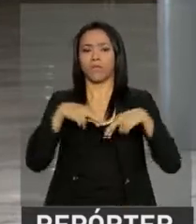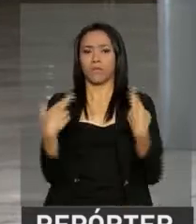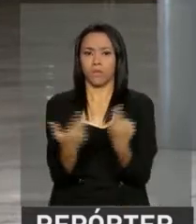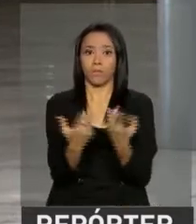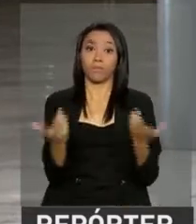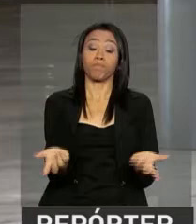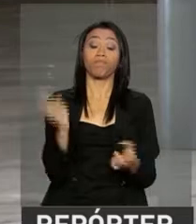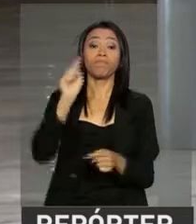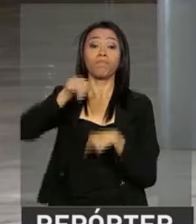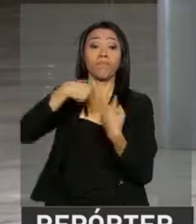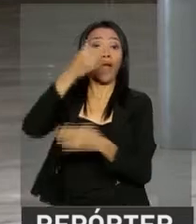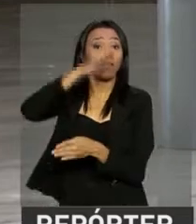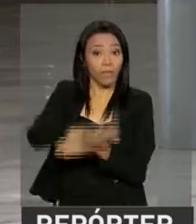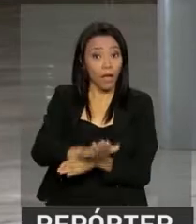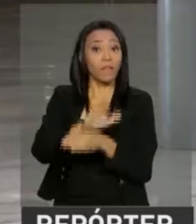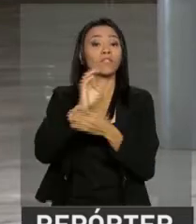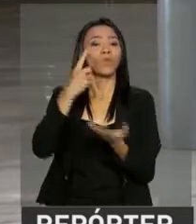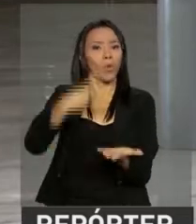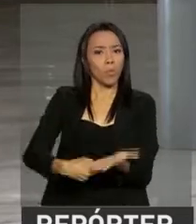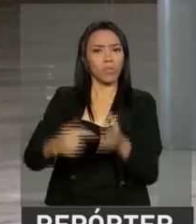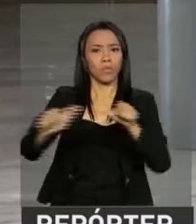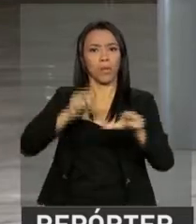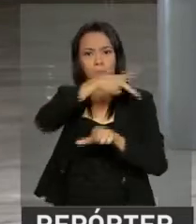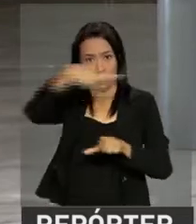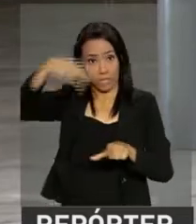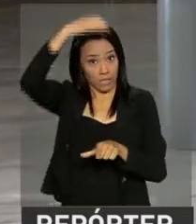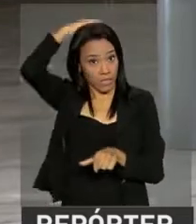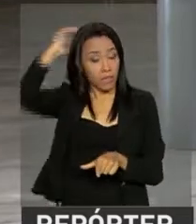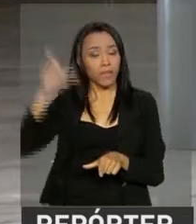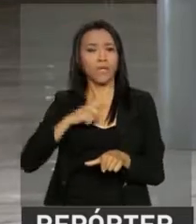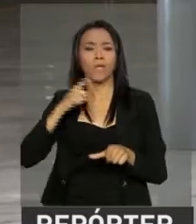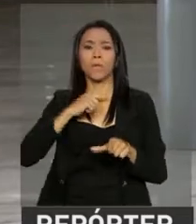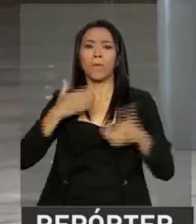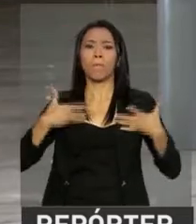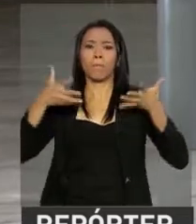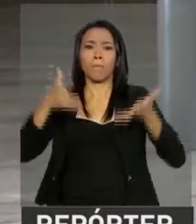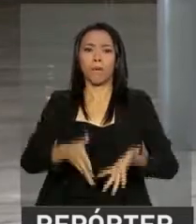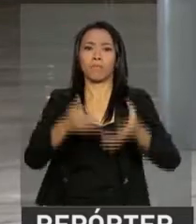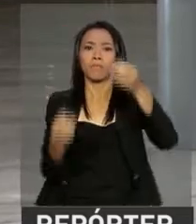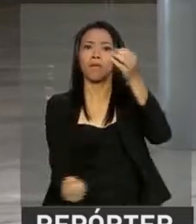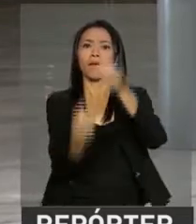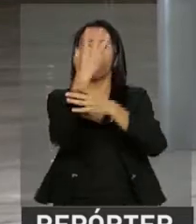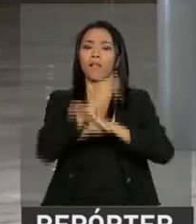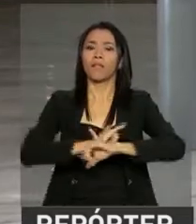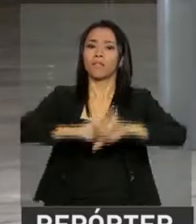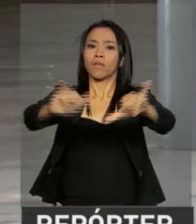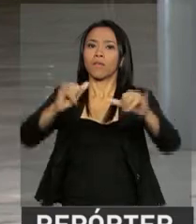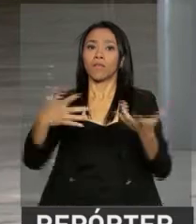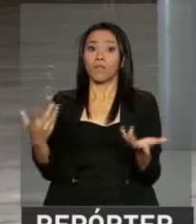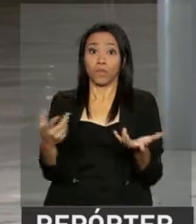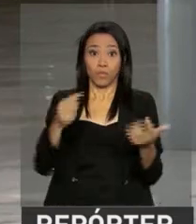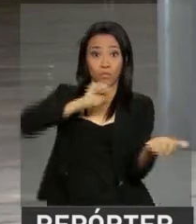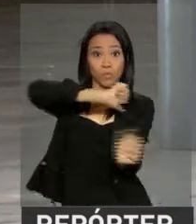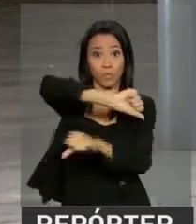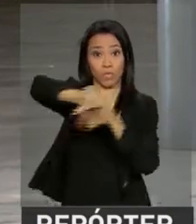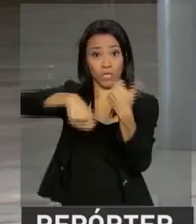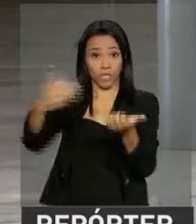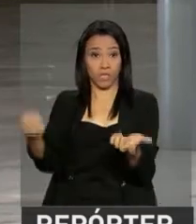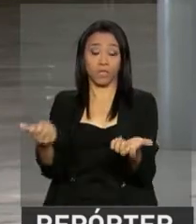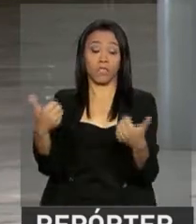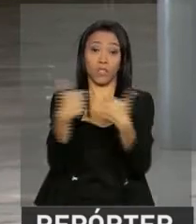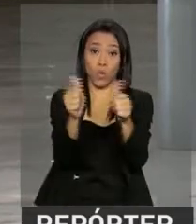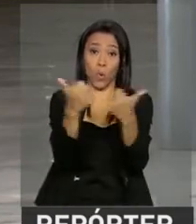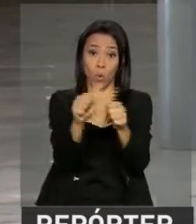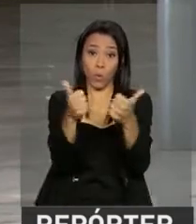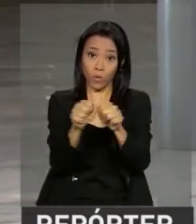e à tarde michel temer participa do lançamento do programa de renovação de frota de ônibus do sistema de transporte